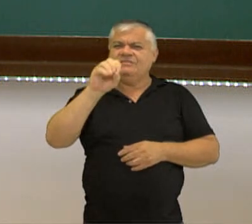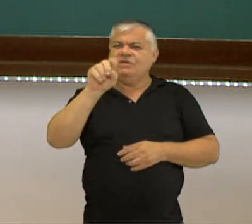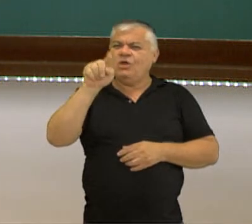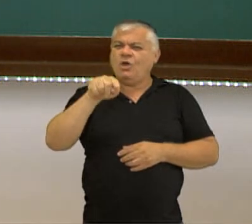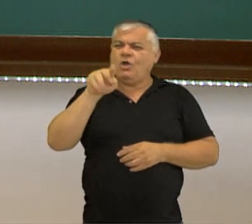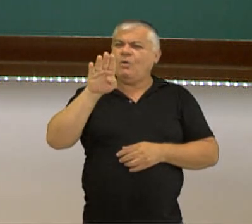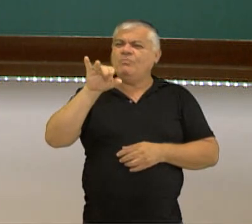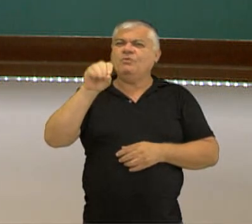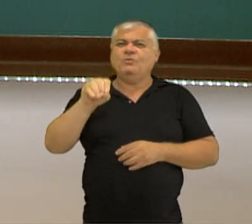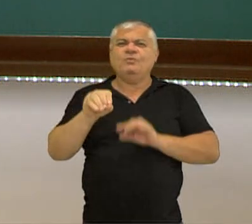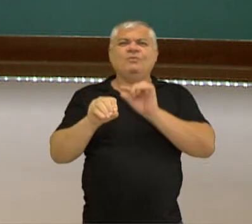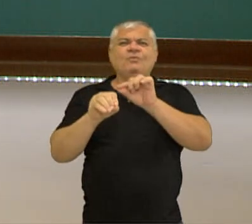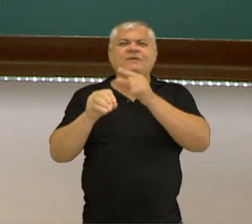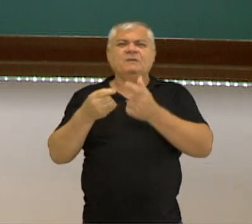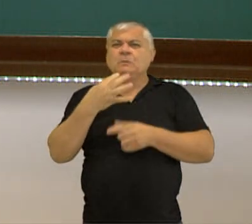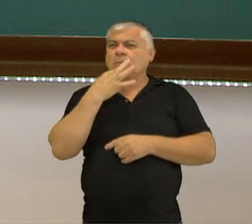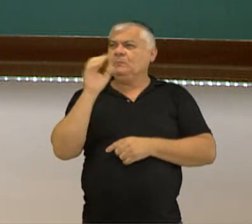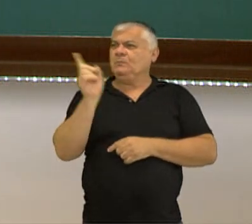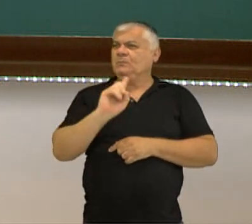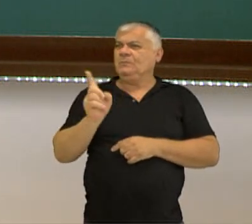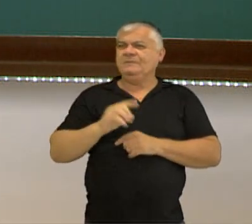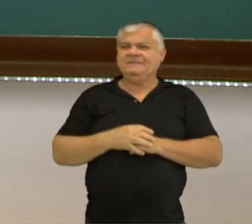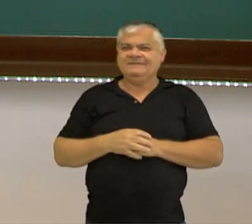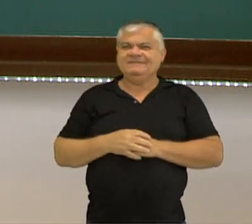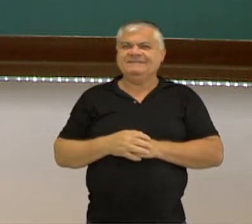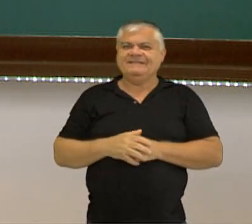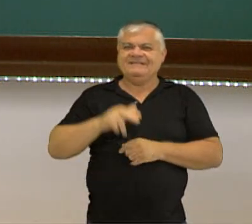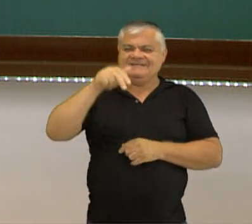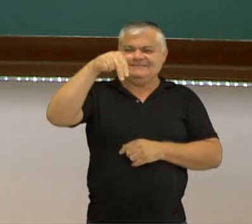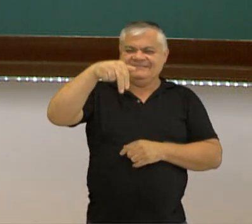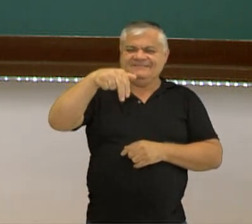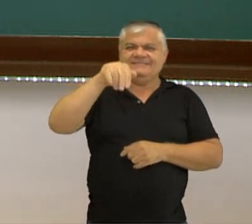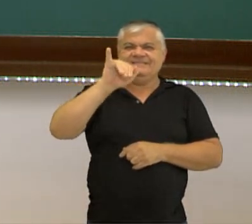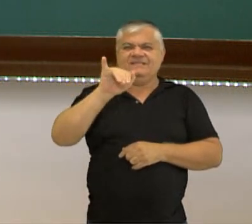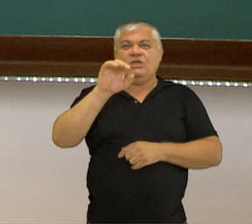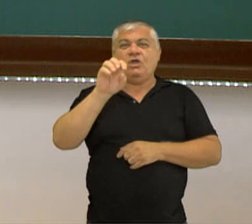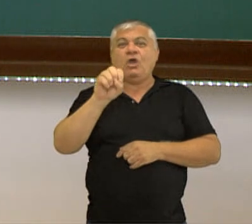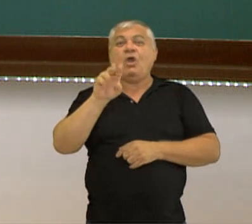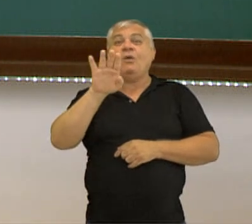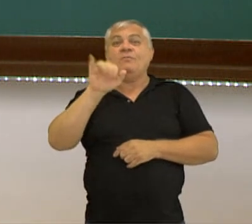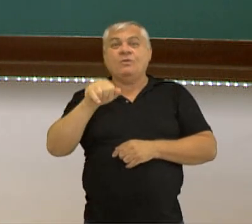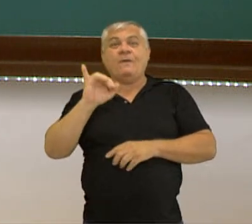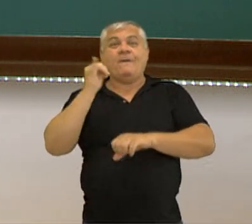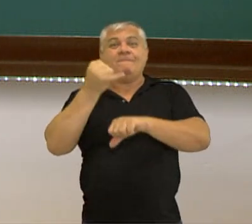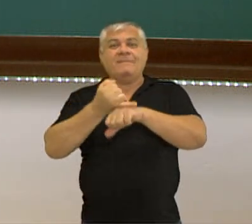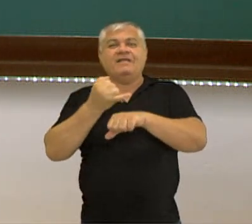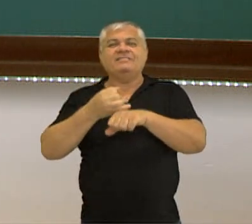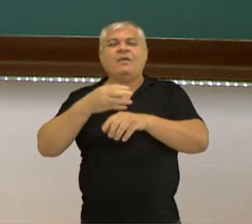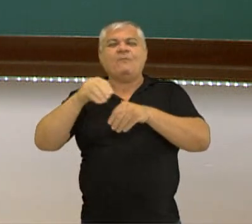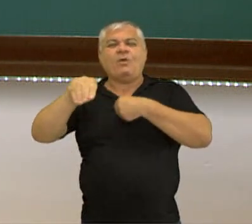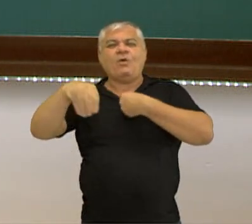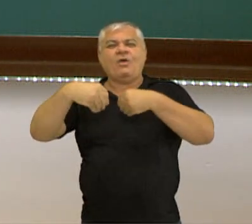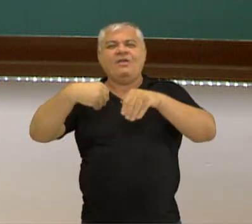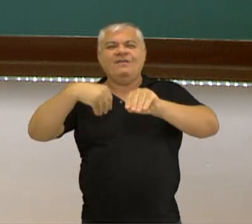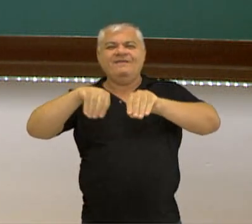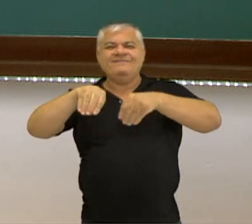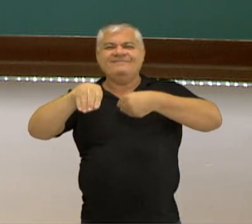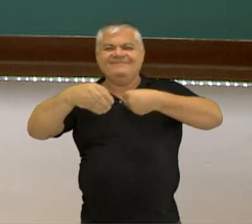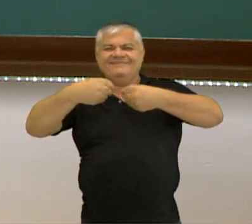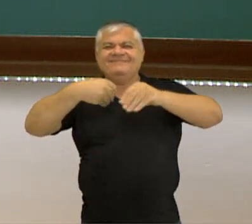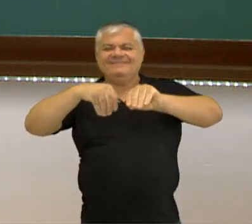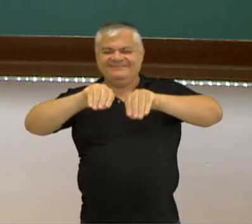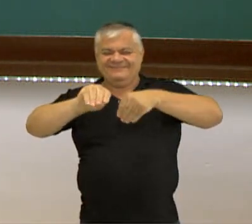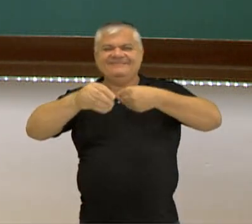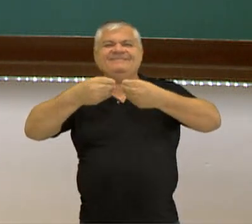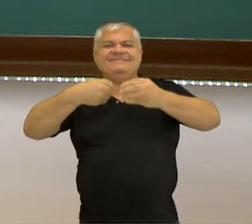tempo, desconhecido da maioria dos brasileiros, o nióbio, um metal maleável, ou seja, maleável, fácil de